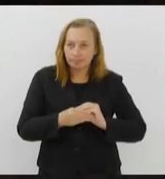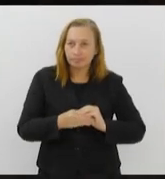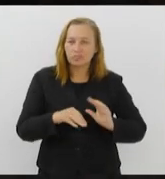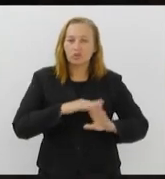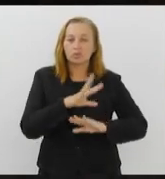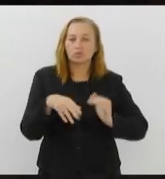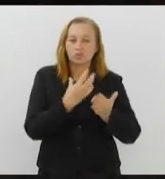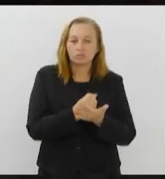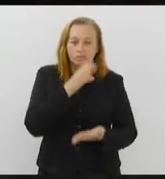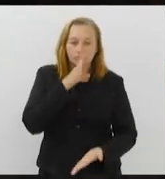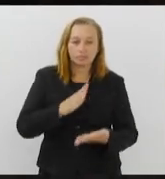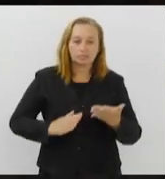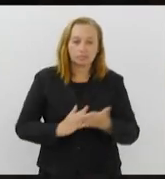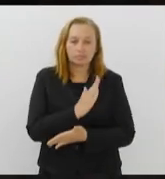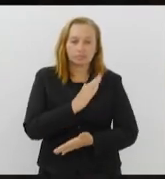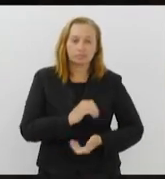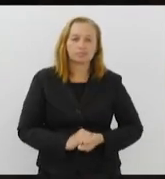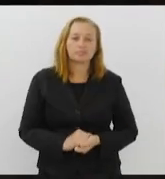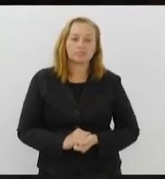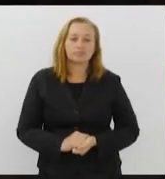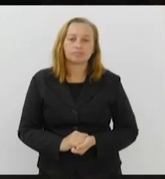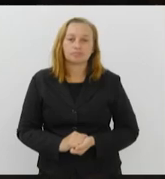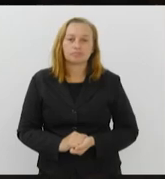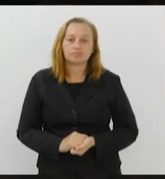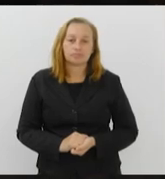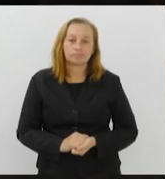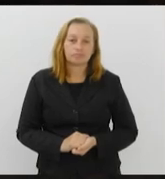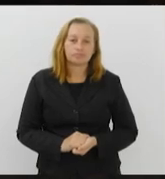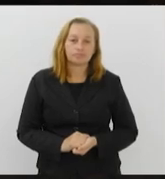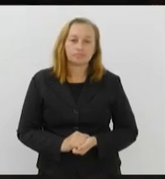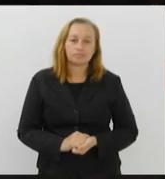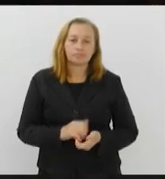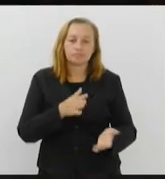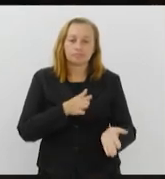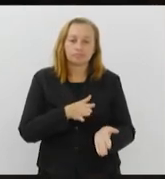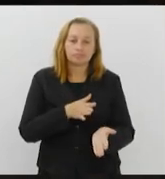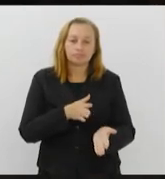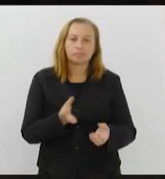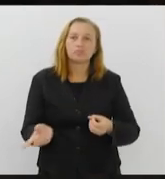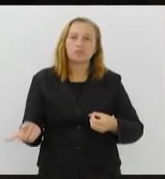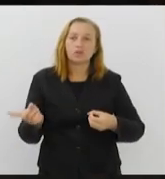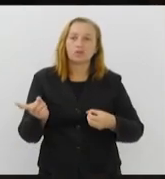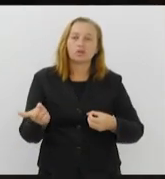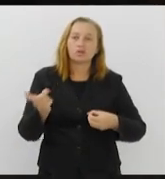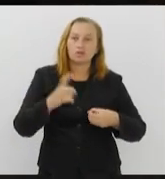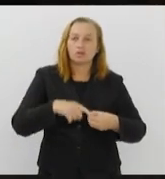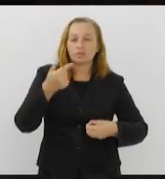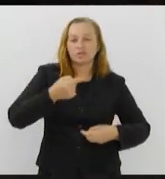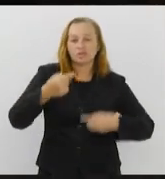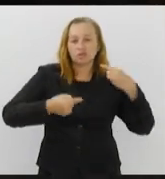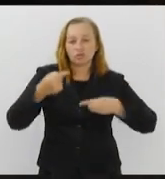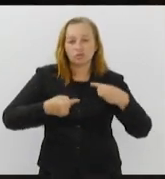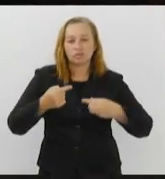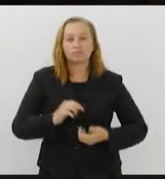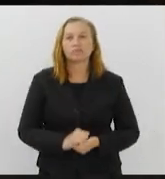emendado. Os senhores que aprovam, permaneçam como estão, aprovado. Vai a redação do vencido para a segunda